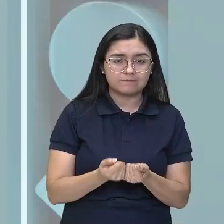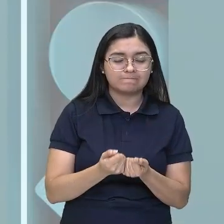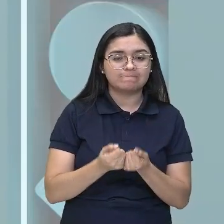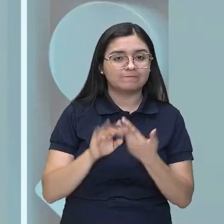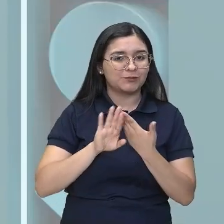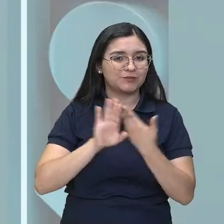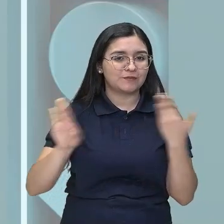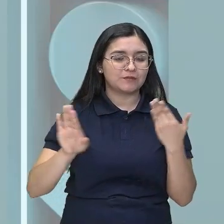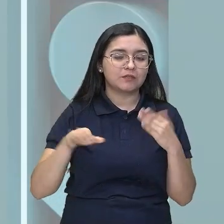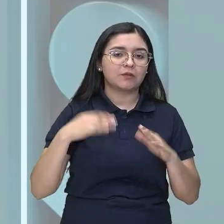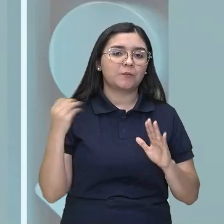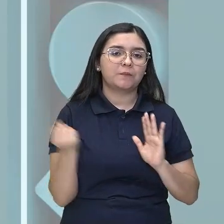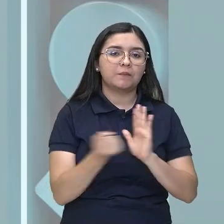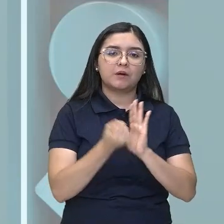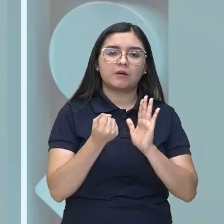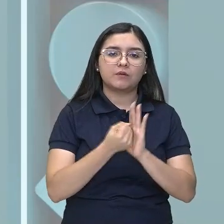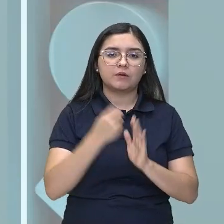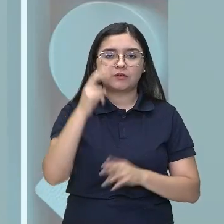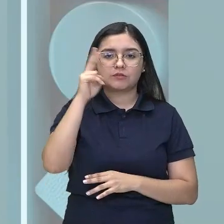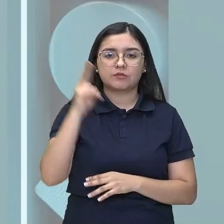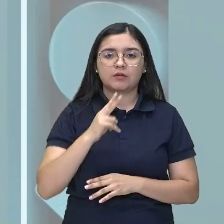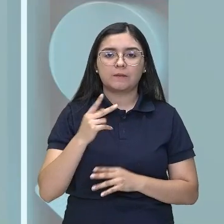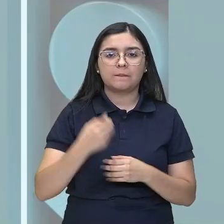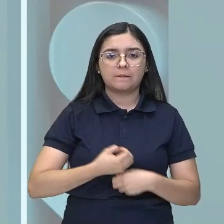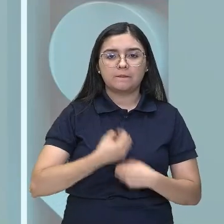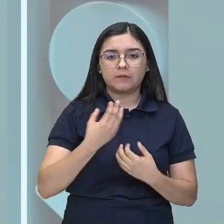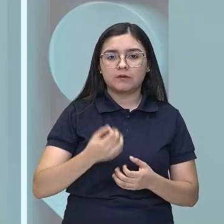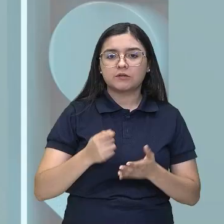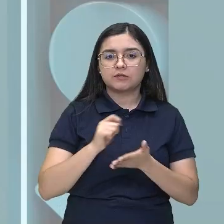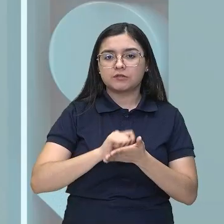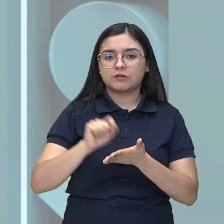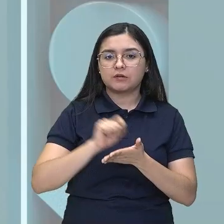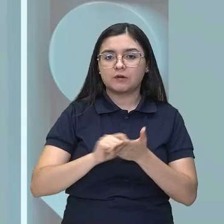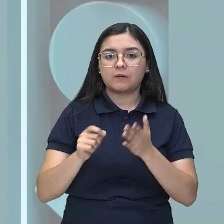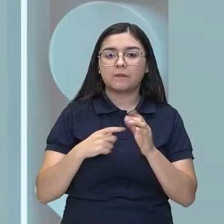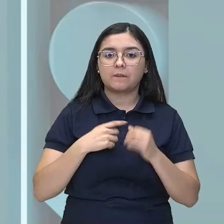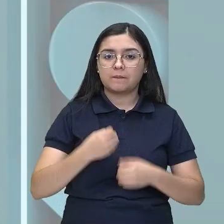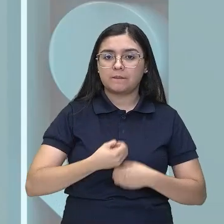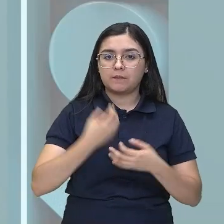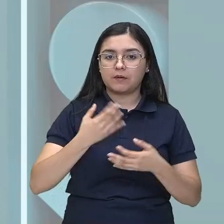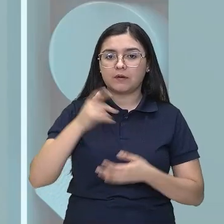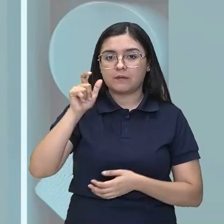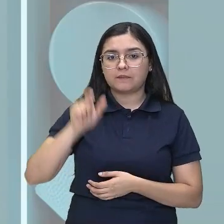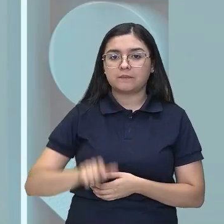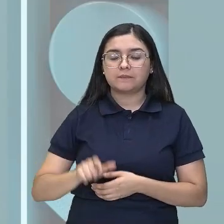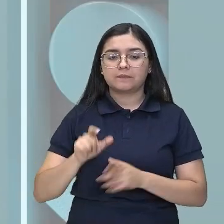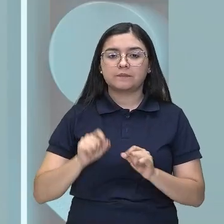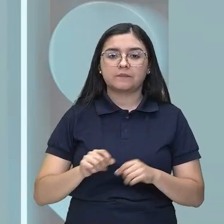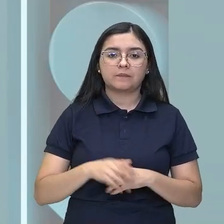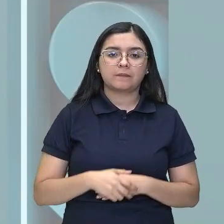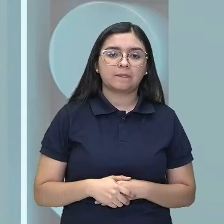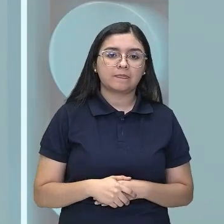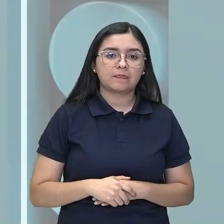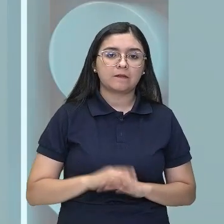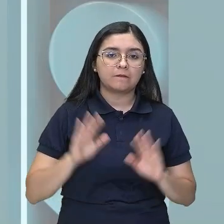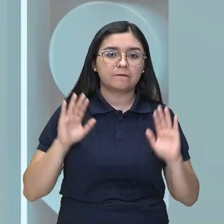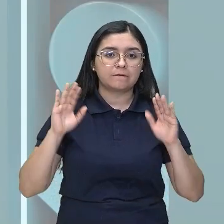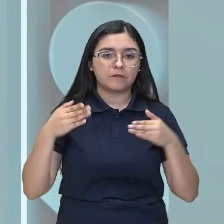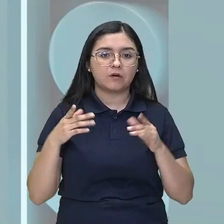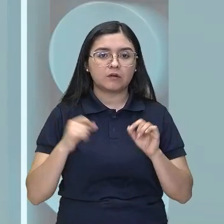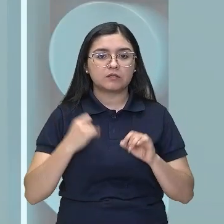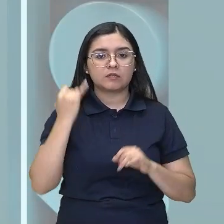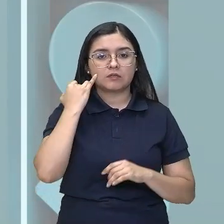marcou muito essa trajetória poética dele. Escreveu inclusive um poema para ela, acho que é Ainda Uma Vez, voltado para essa